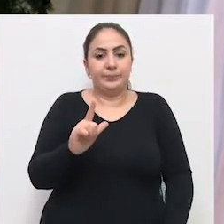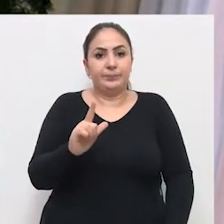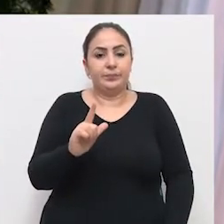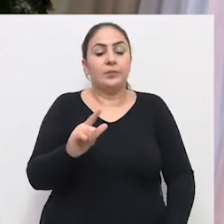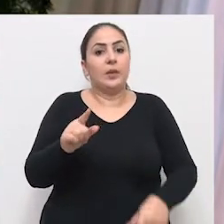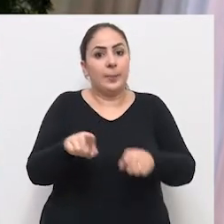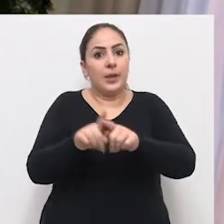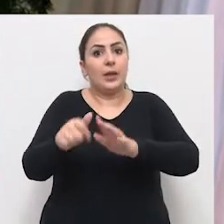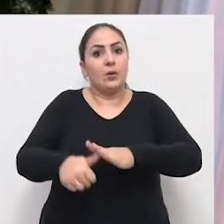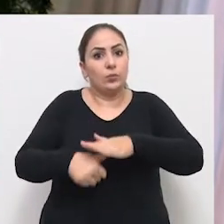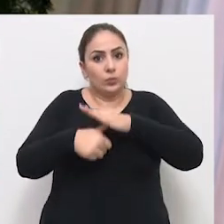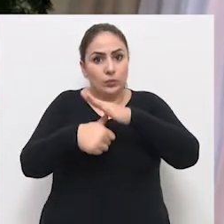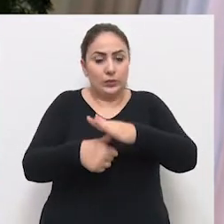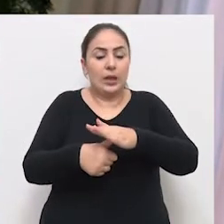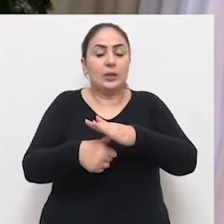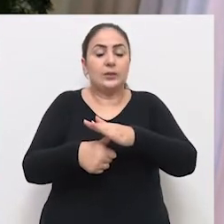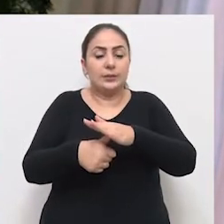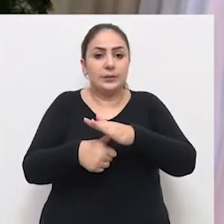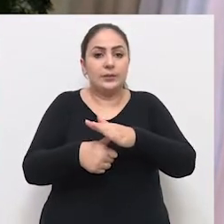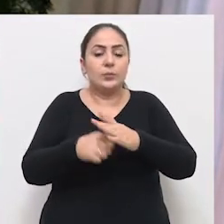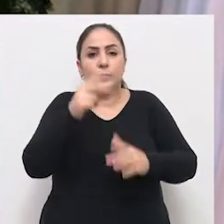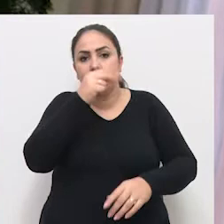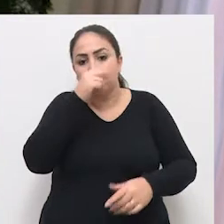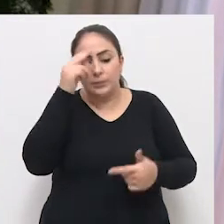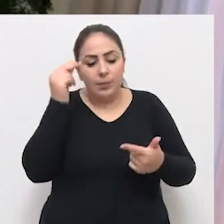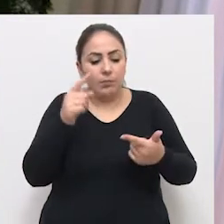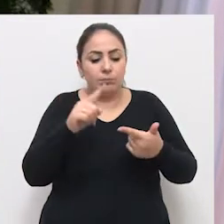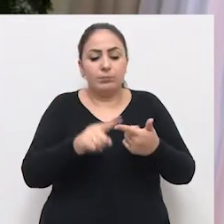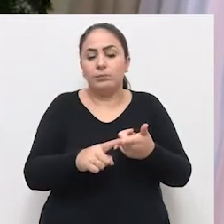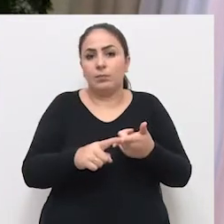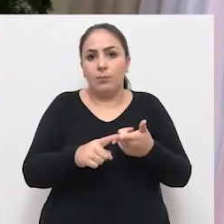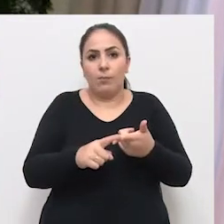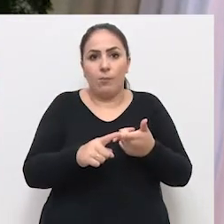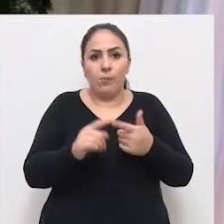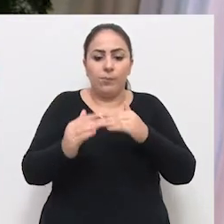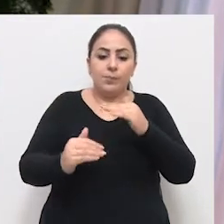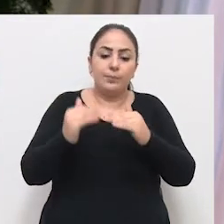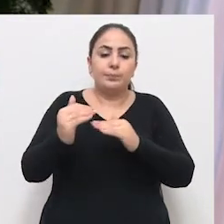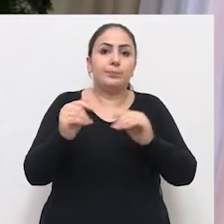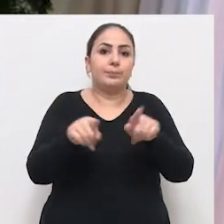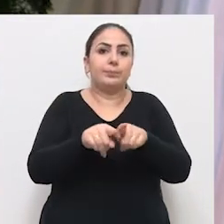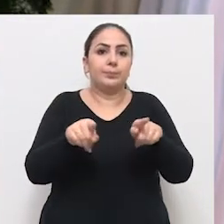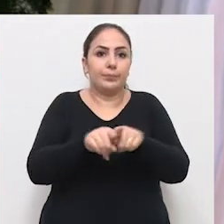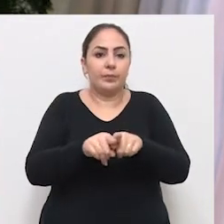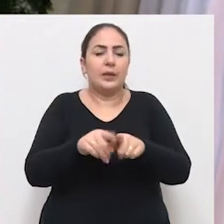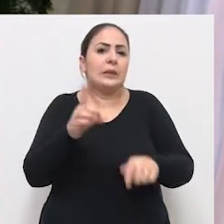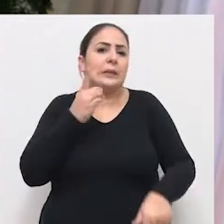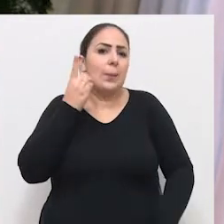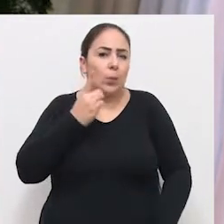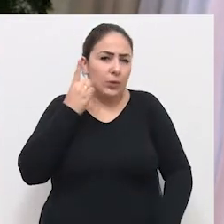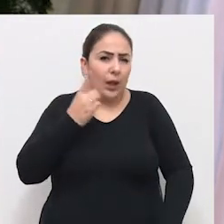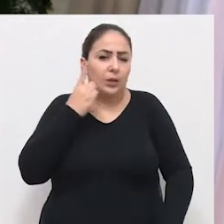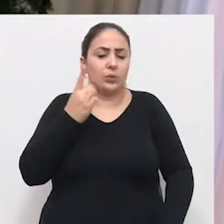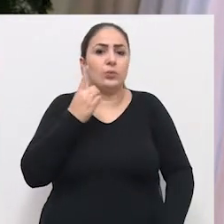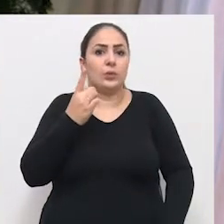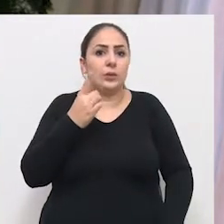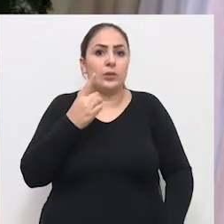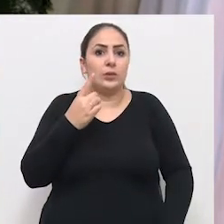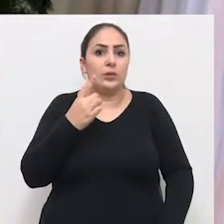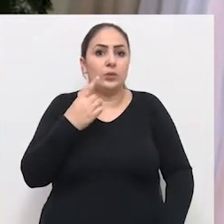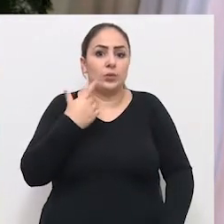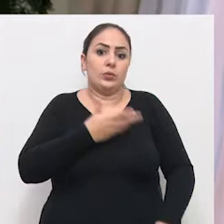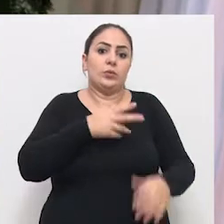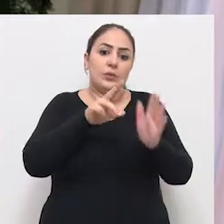com as autoridades municipais, a nível também de